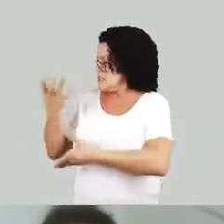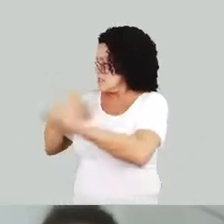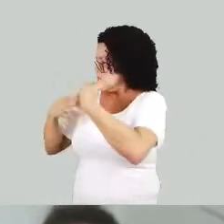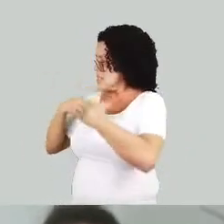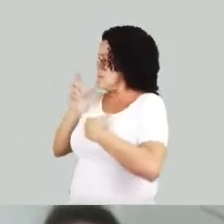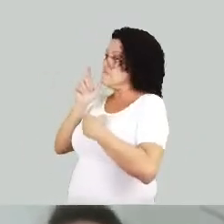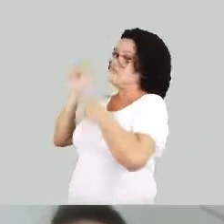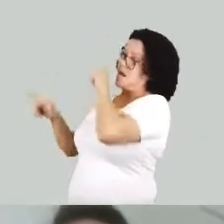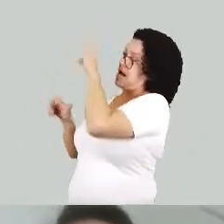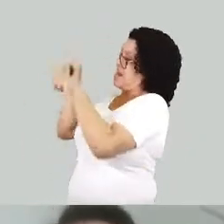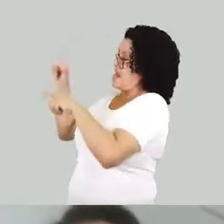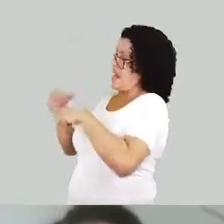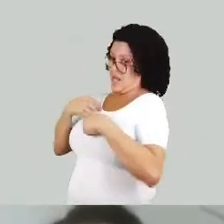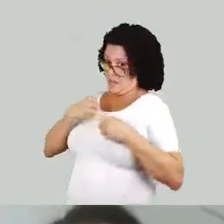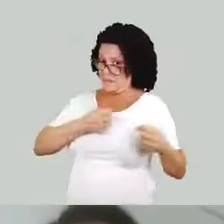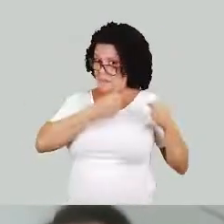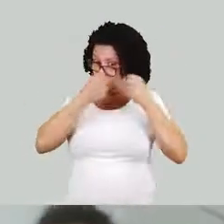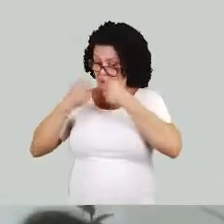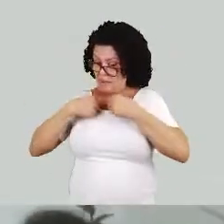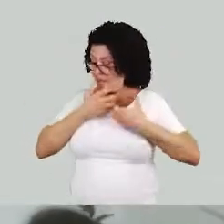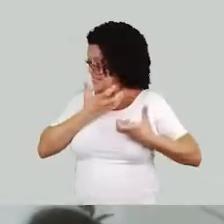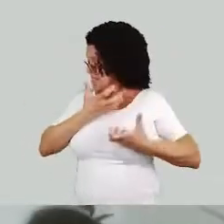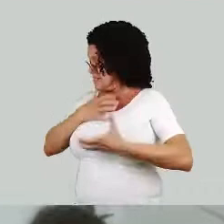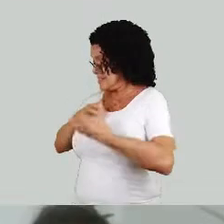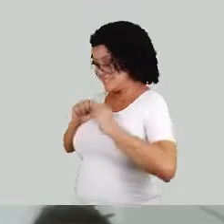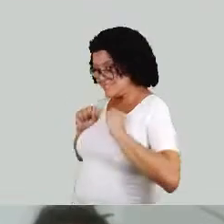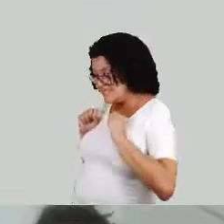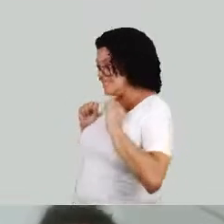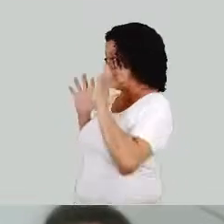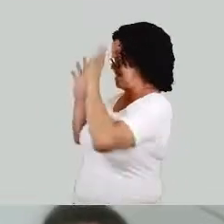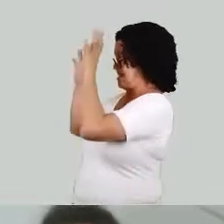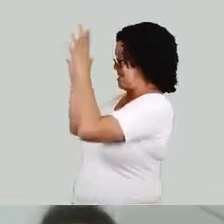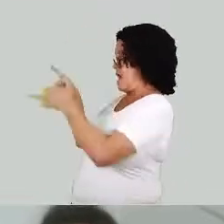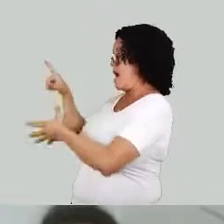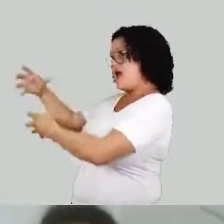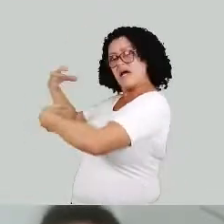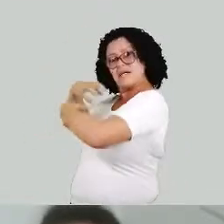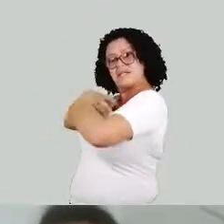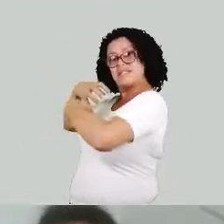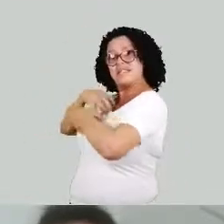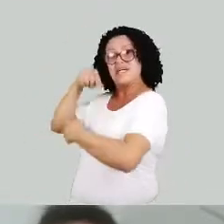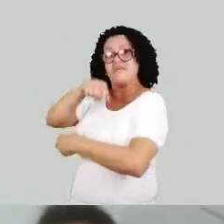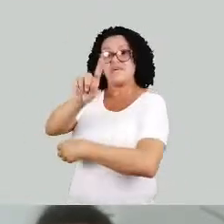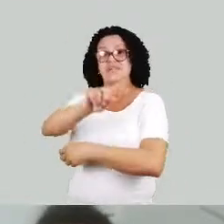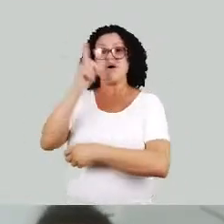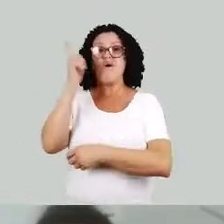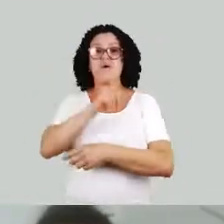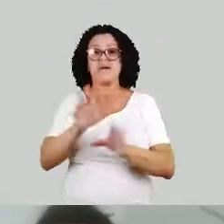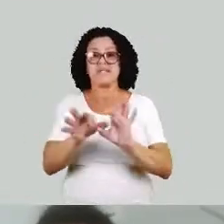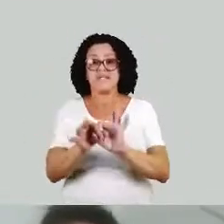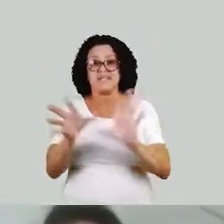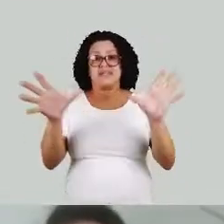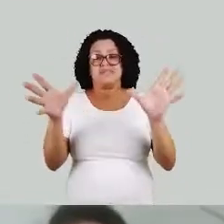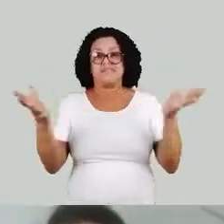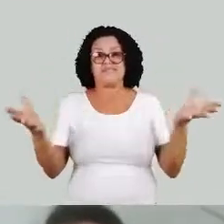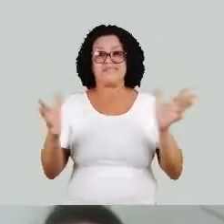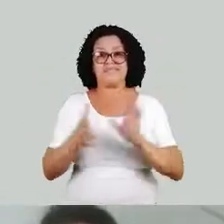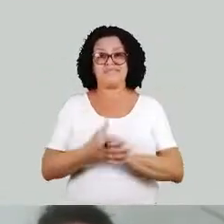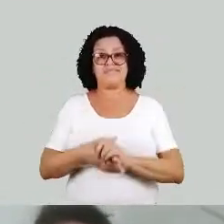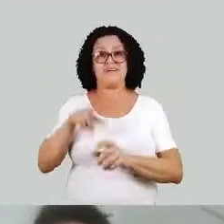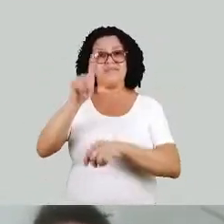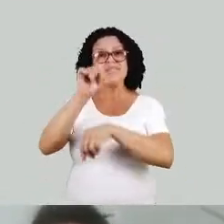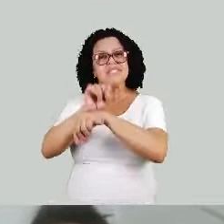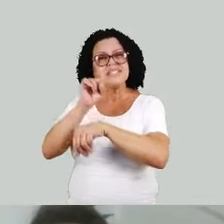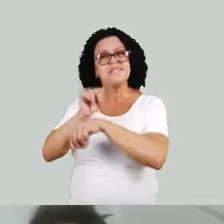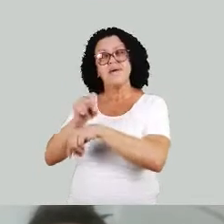para o agressor o poder pessoal de transferir os nossos sentimentos, porque a gente não consegue se libertar. Porque a gente